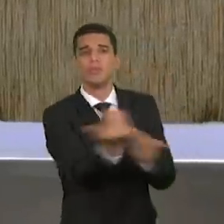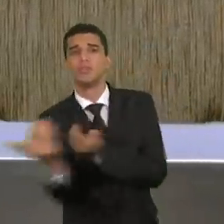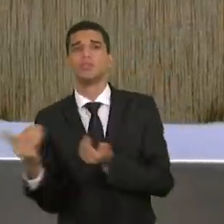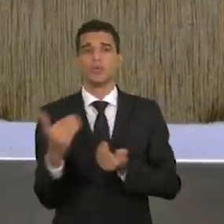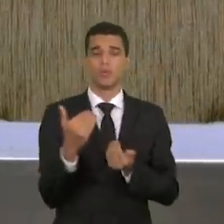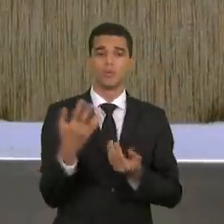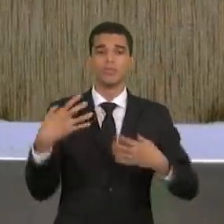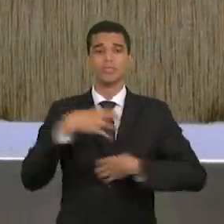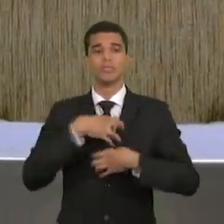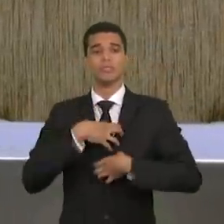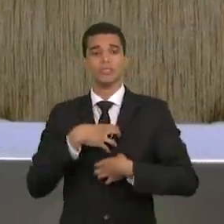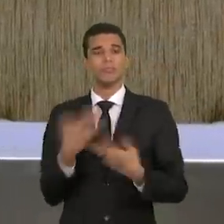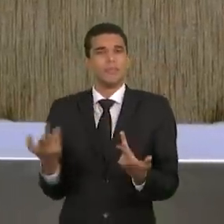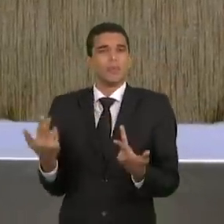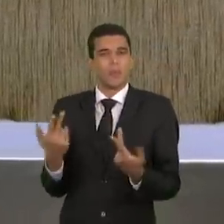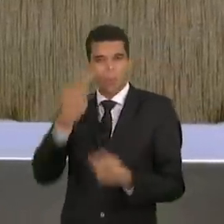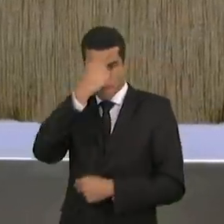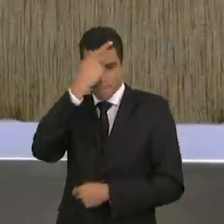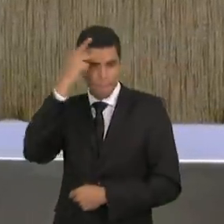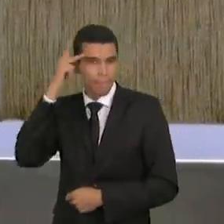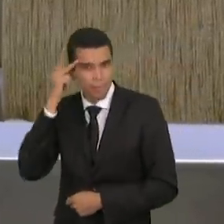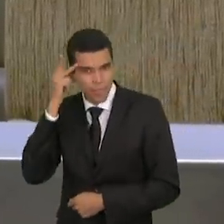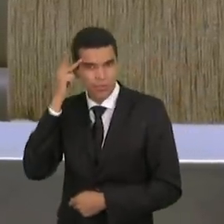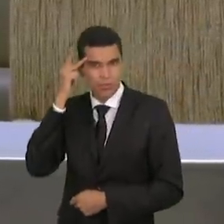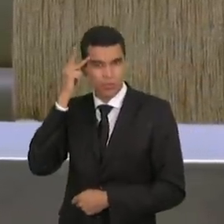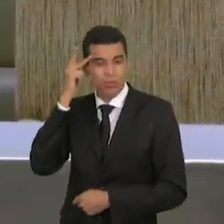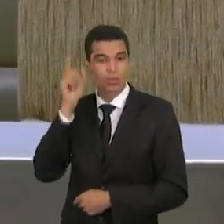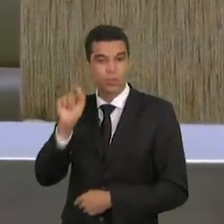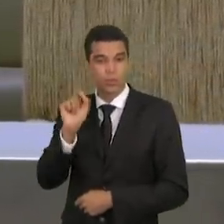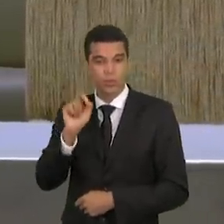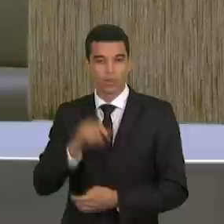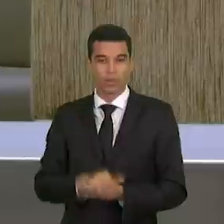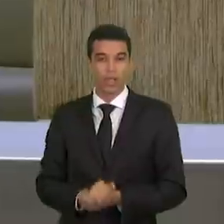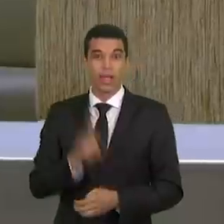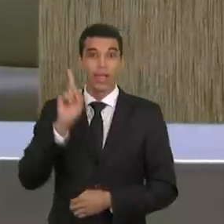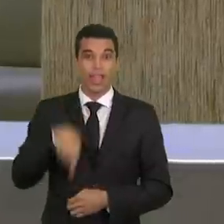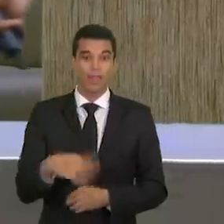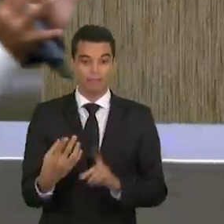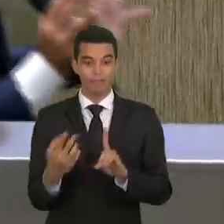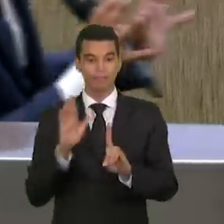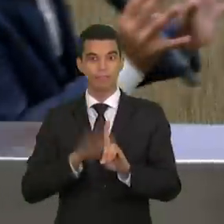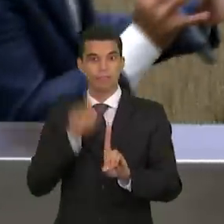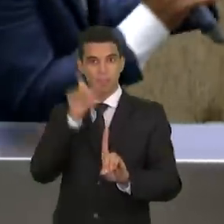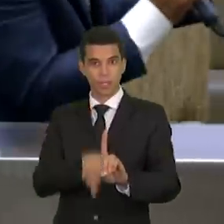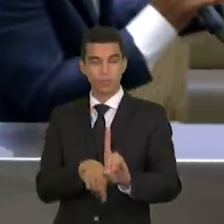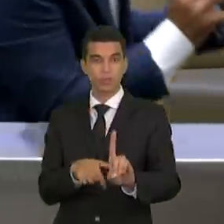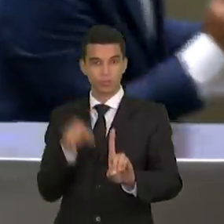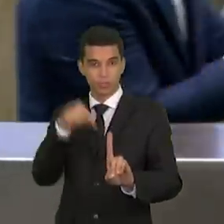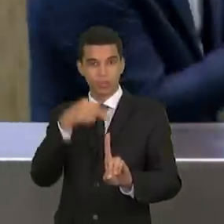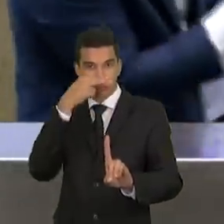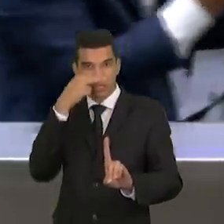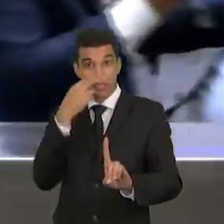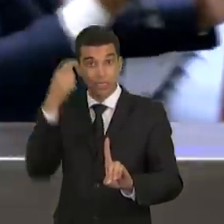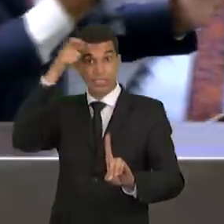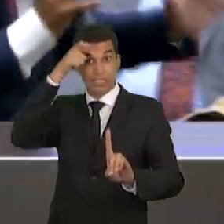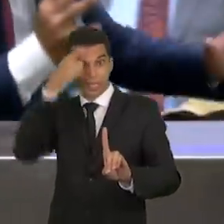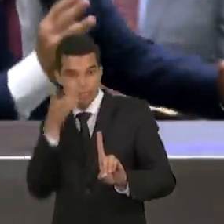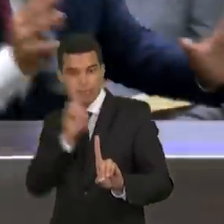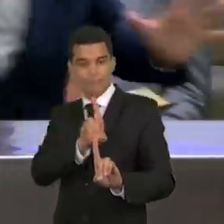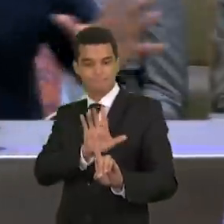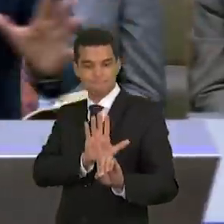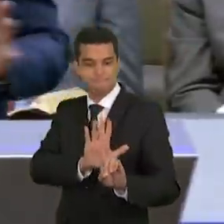alguém que por trás é Satanás, empurrando assim, dizendo: vai, vai,